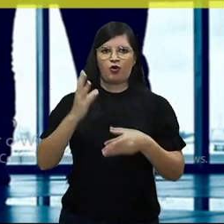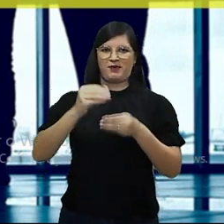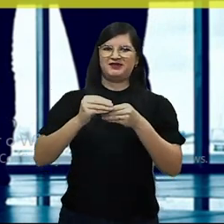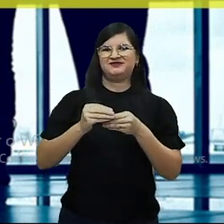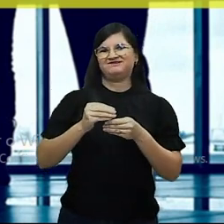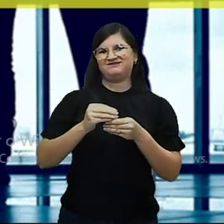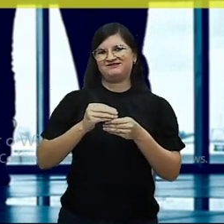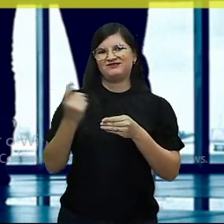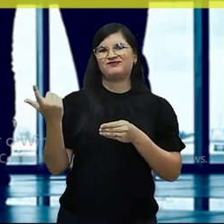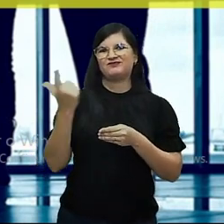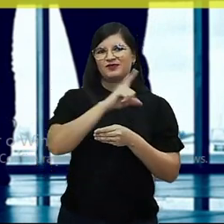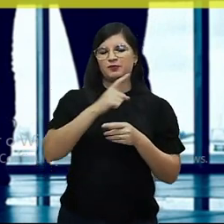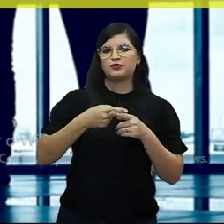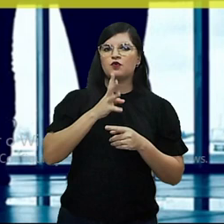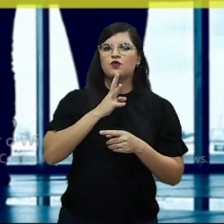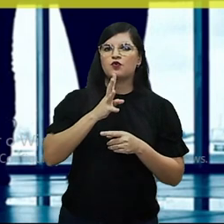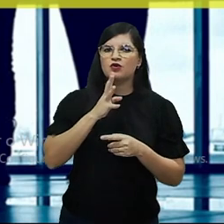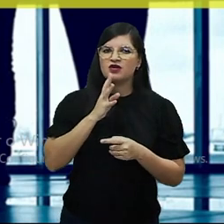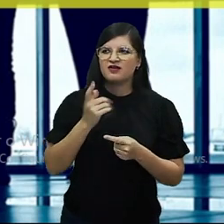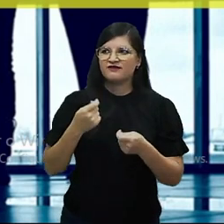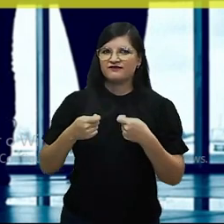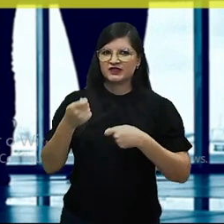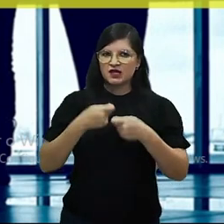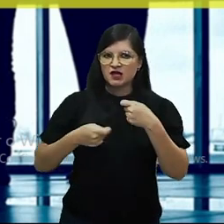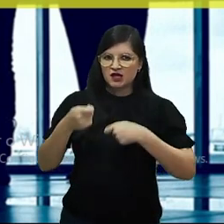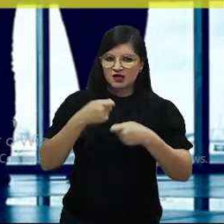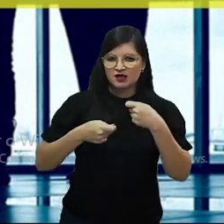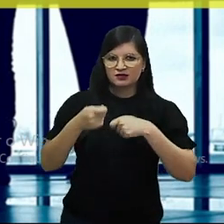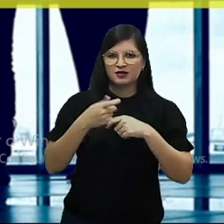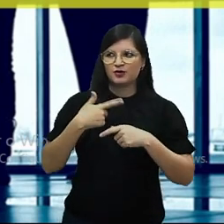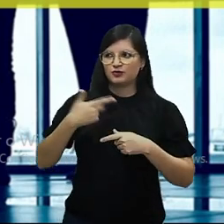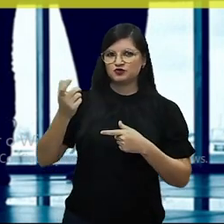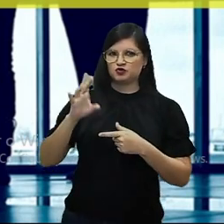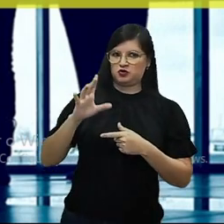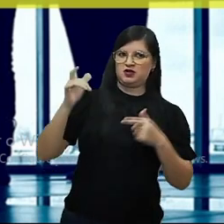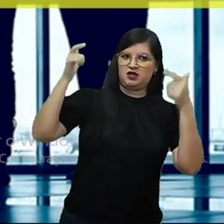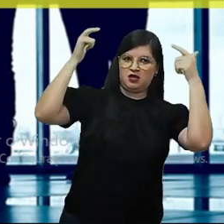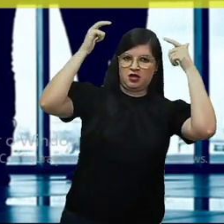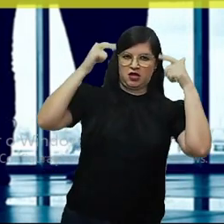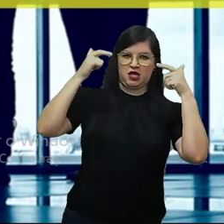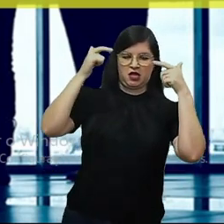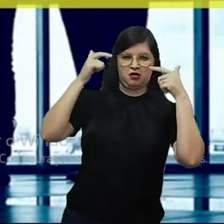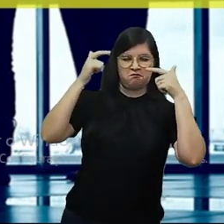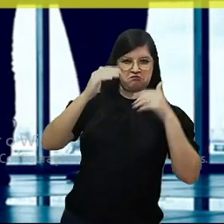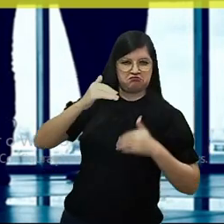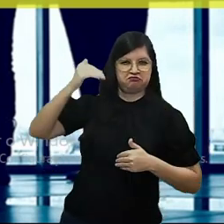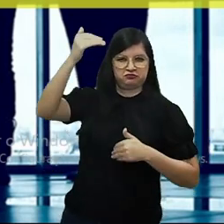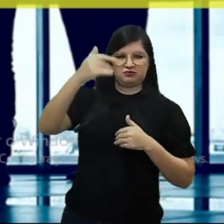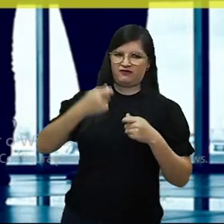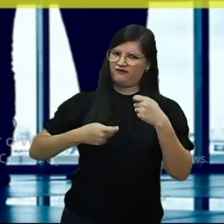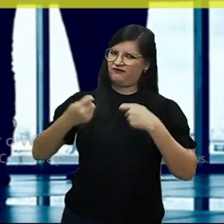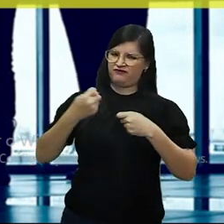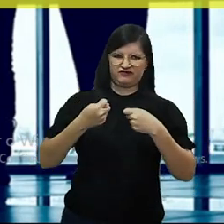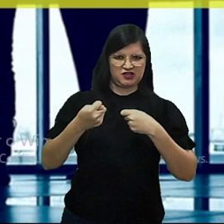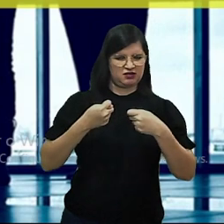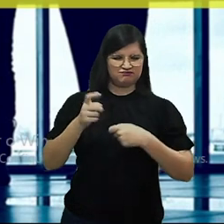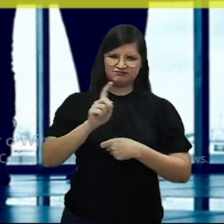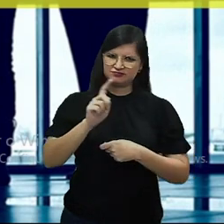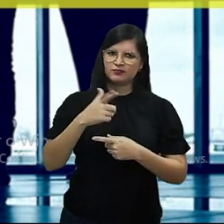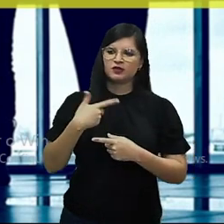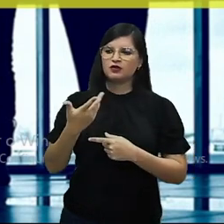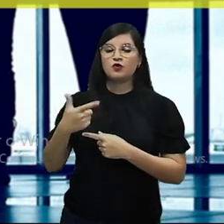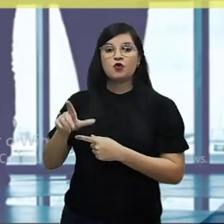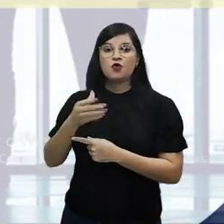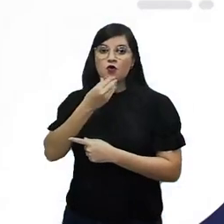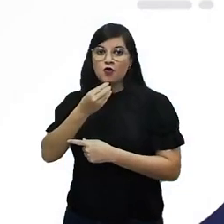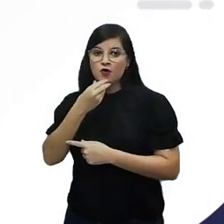complementam. Pessoas que conhecem mais sobre finanças, eu não sou o rei das finanças. Então, uma pessoa traz sobre finanças. Eu tenho um sócio, por exemplo, chamado